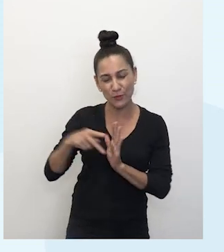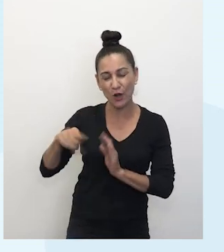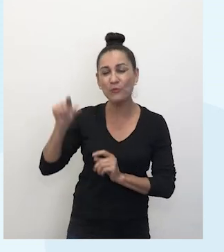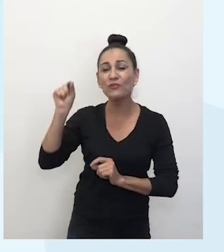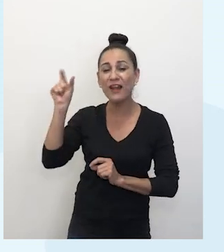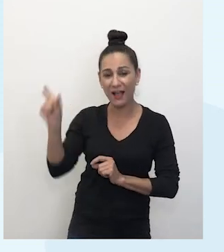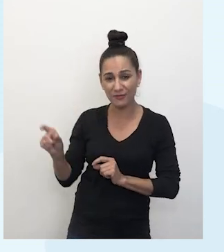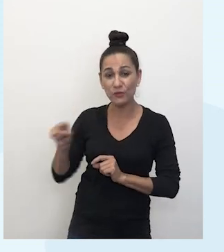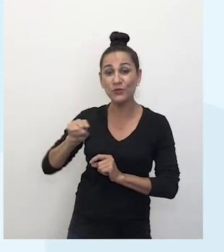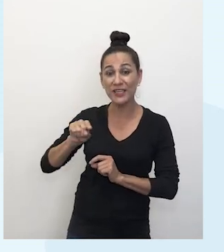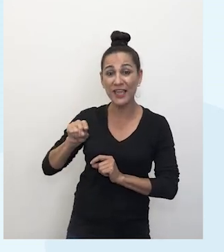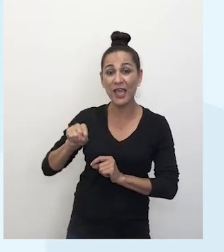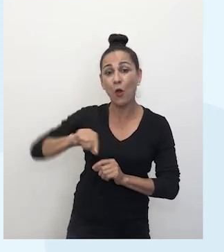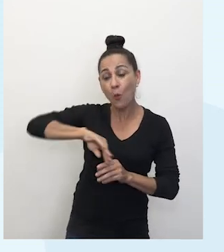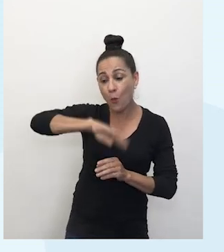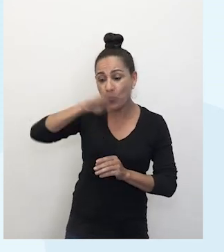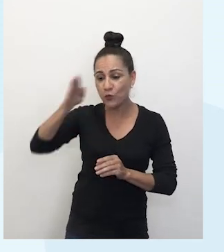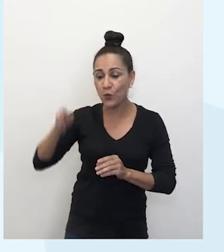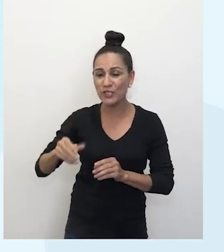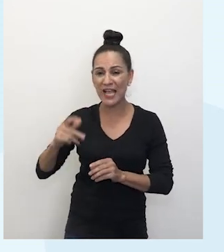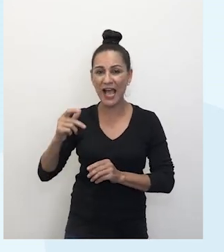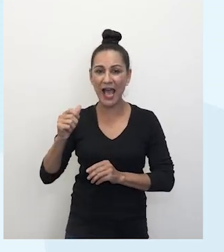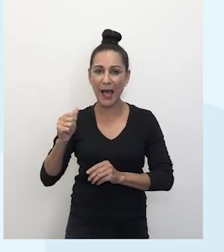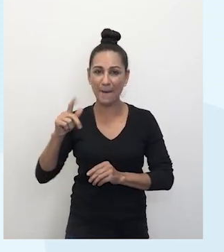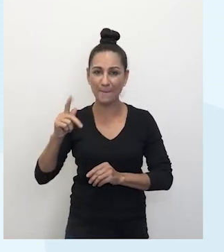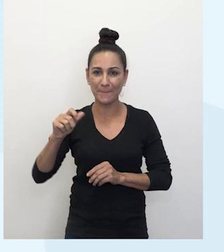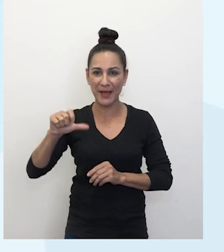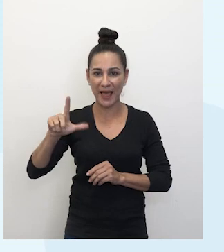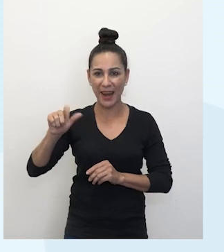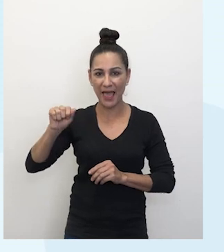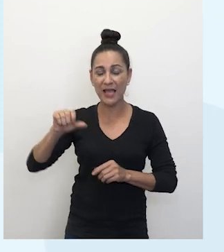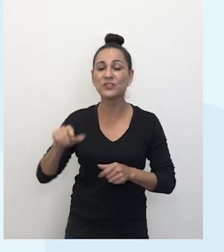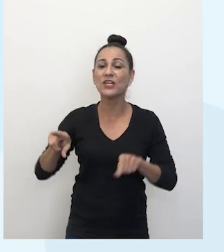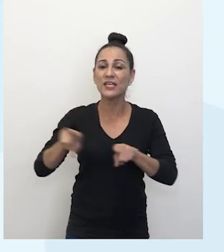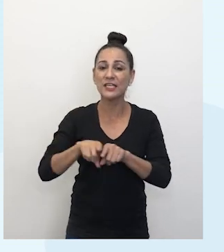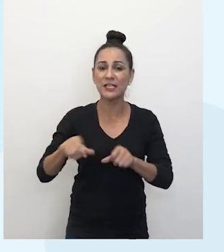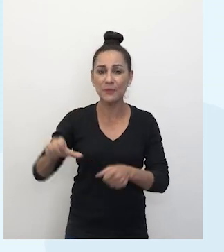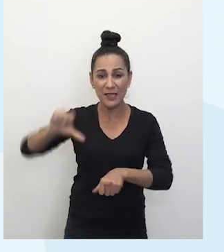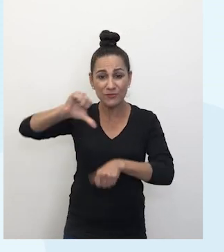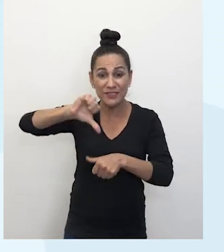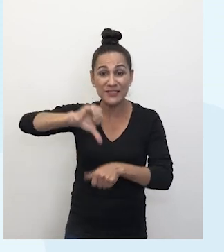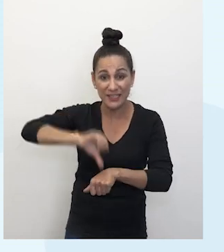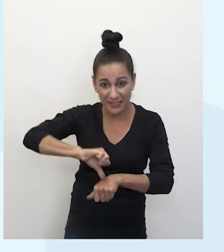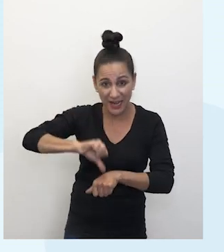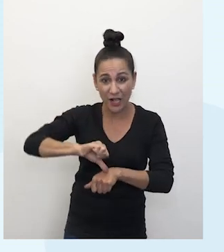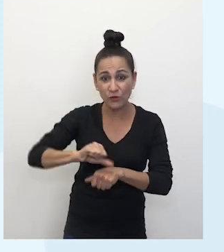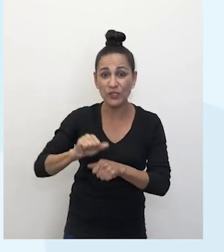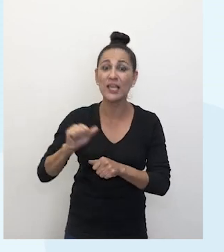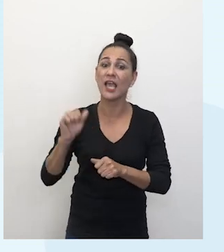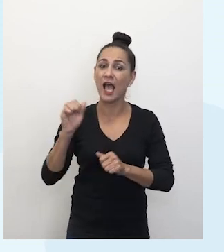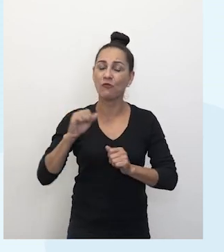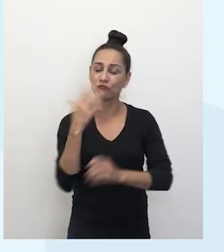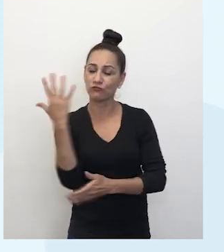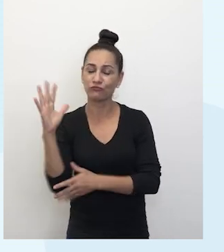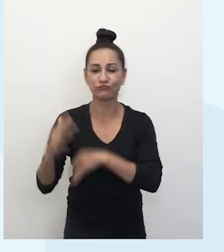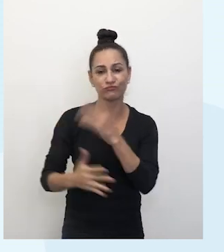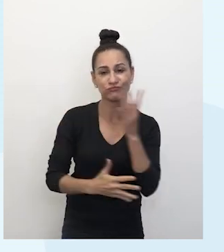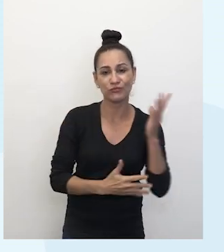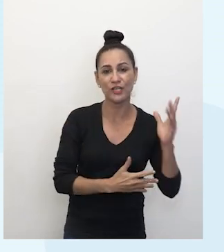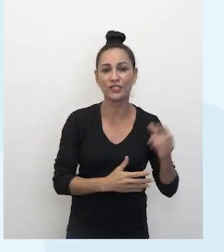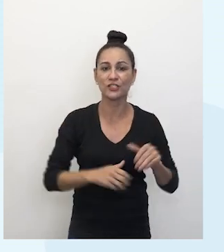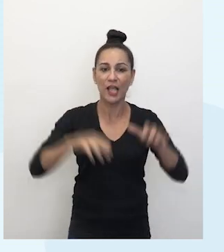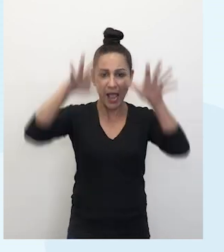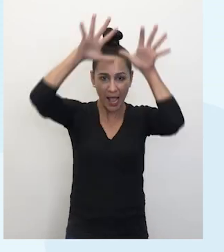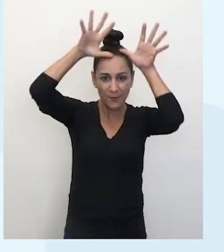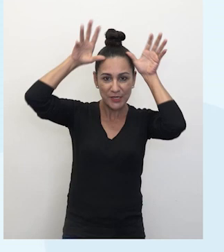os Montes Apalaches daí as regiões centrais aí né Nós temos a floresta amazônica mostrando no Brasil né na